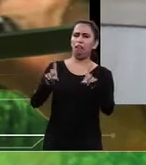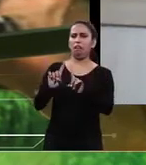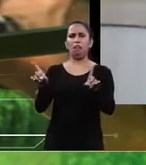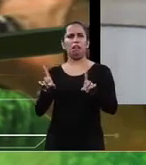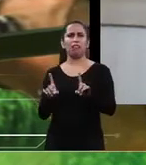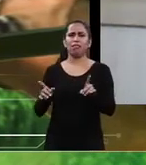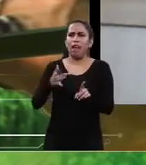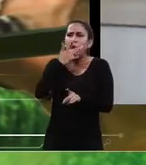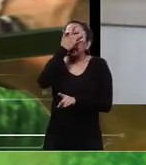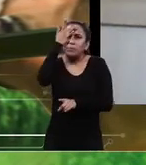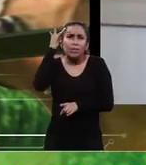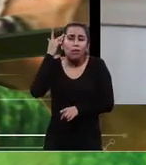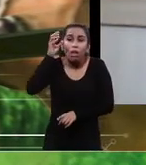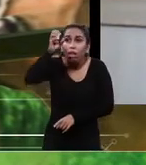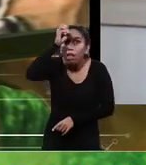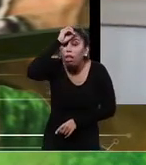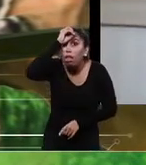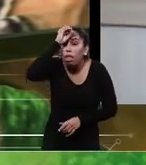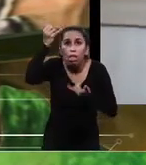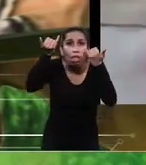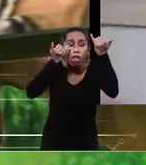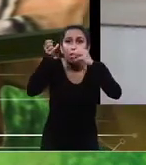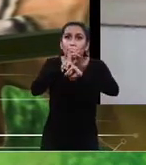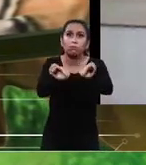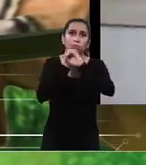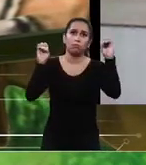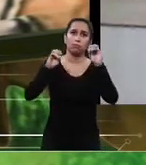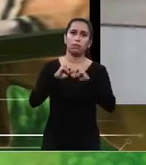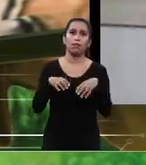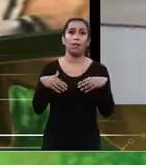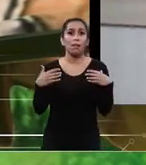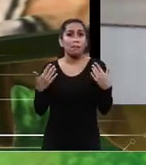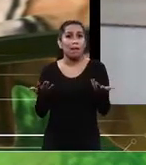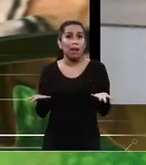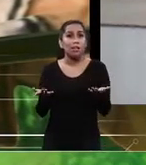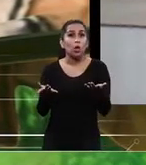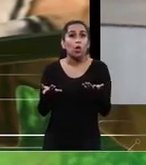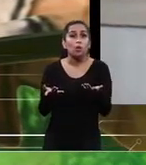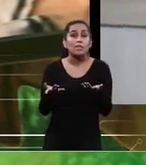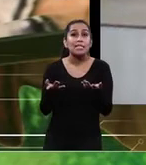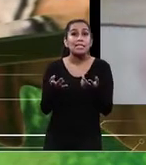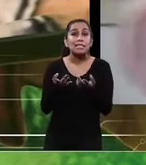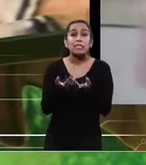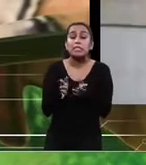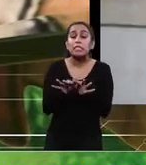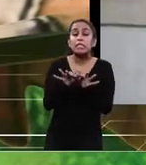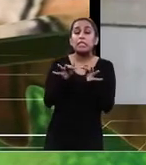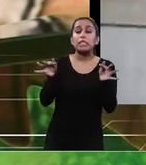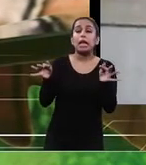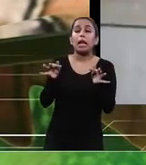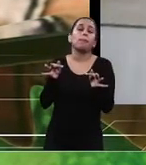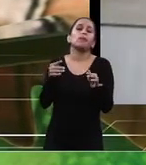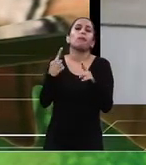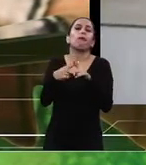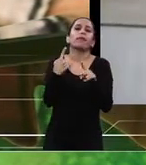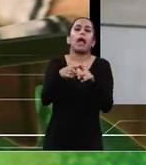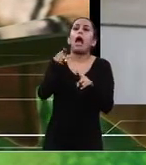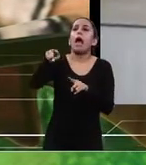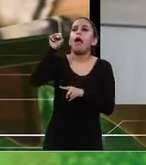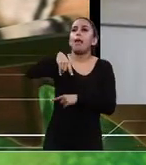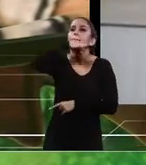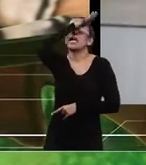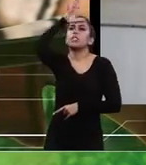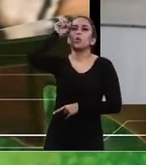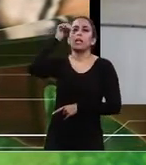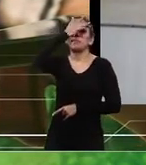total falta de informação, mas pelo simples fato de ser da Amazônia, já trazia um ponto negativo.